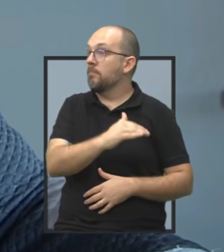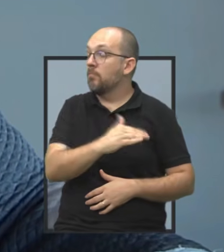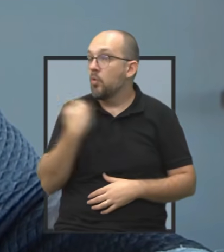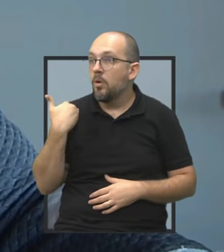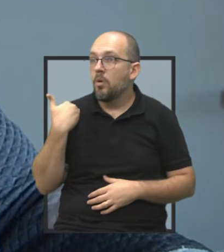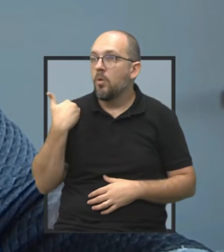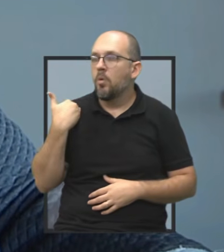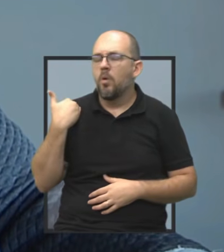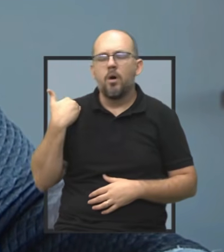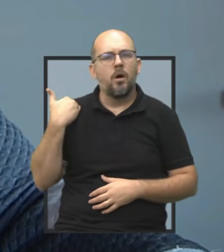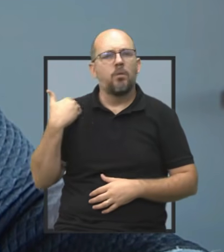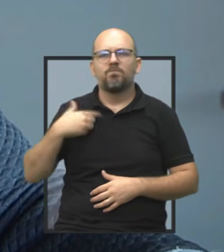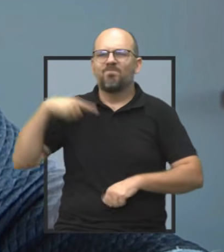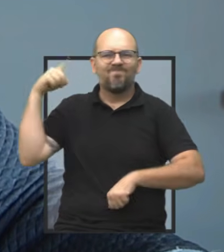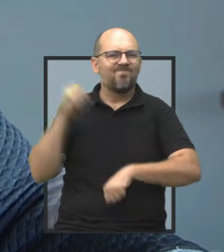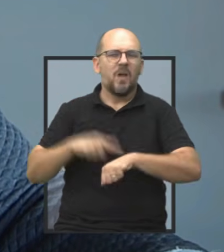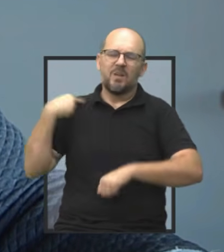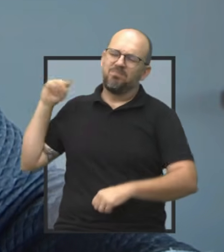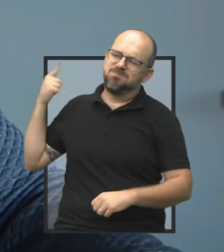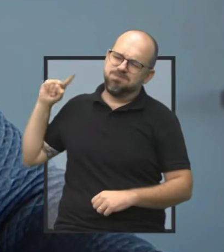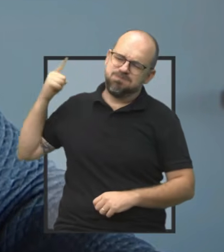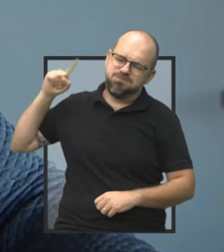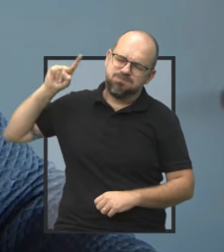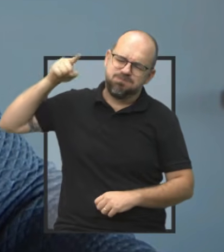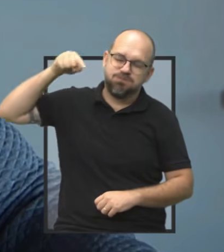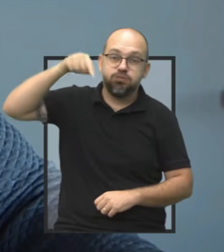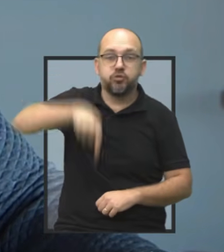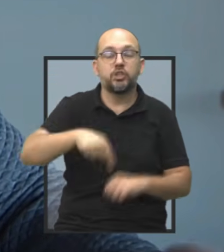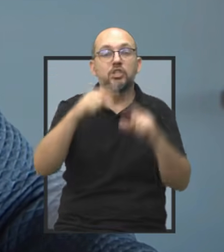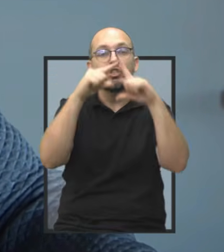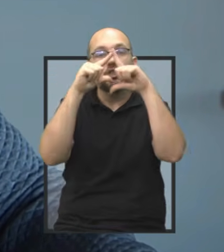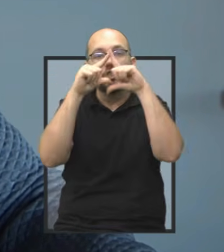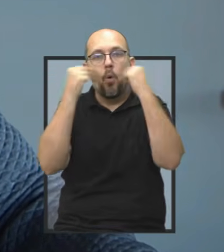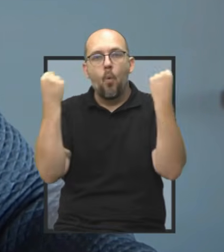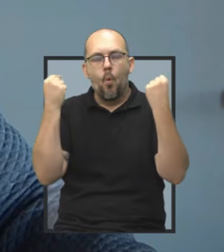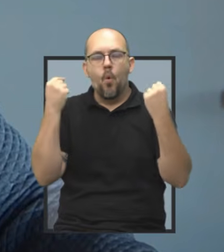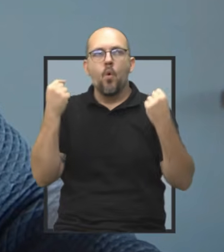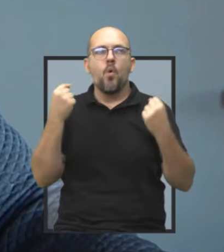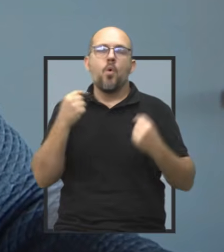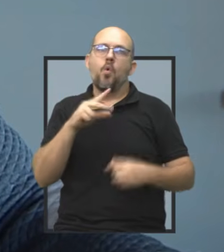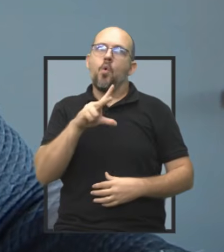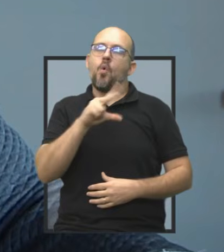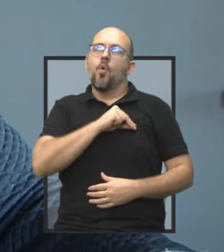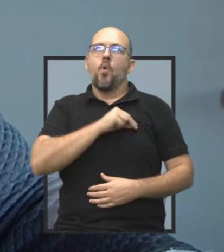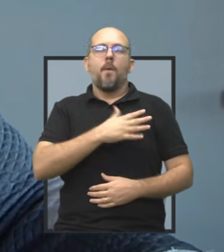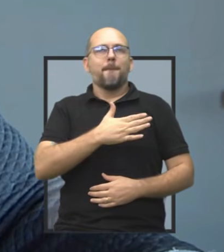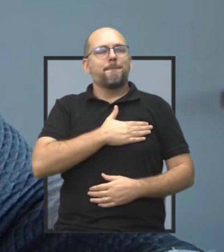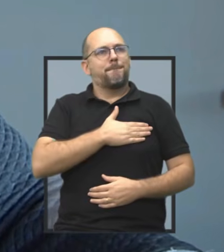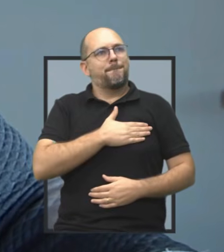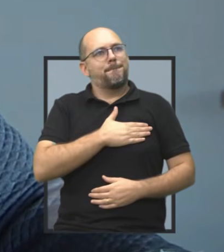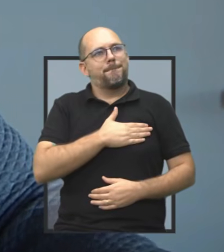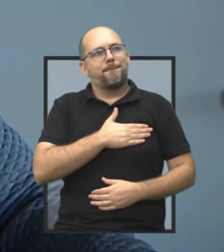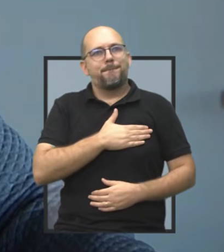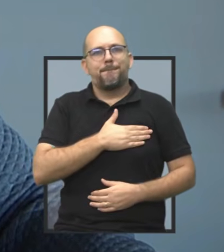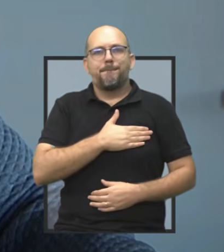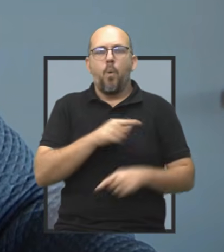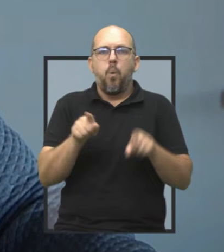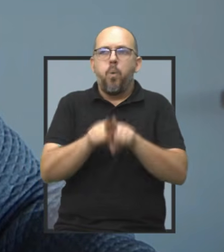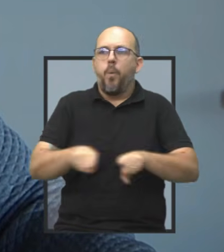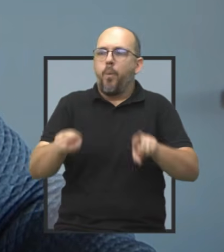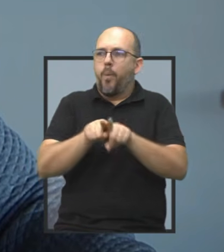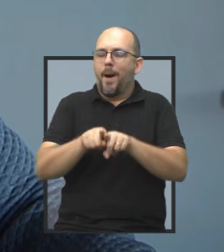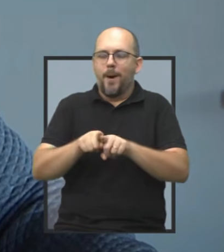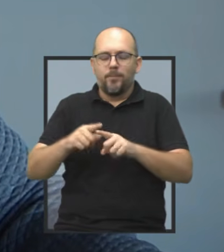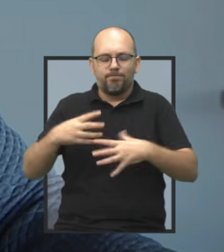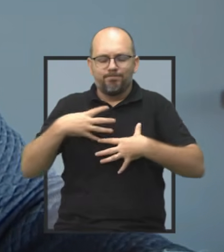soube, eu vim imediatamente para Jaú, né? Nossa, aquilo foi